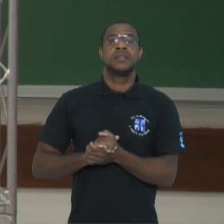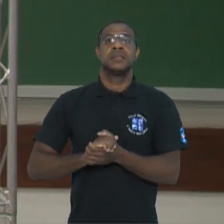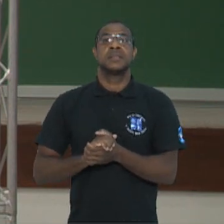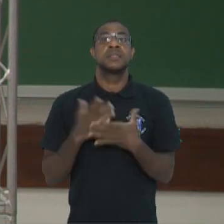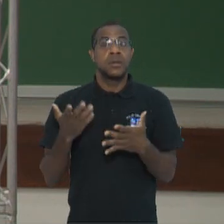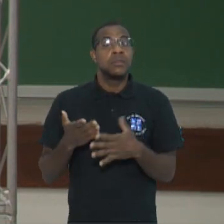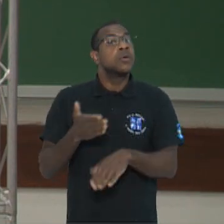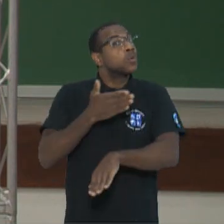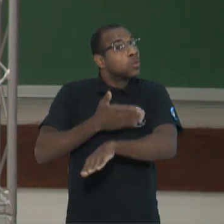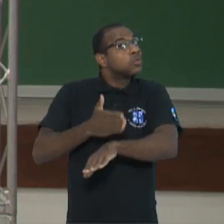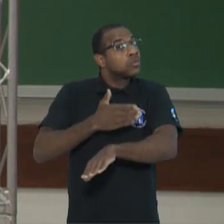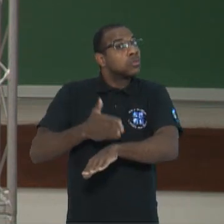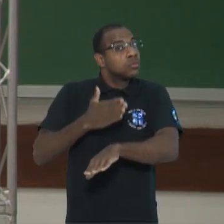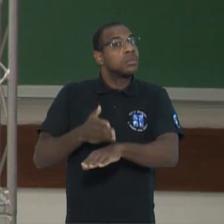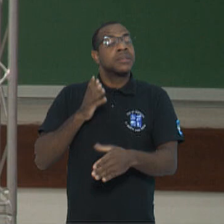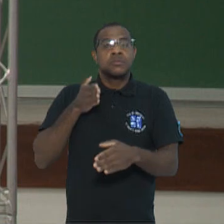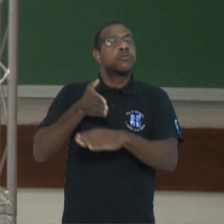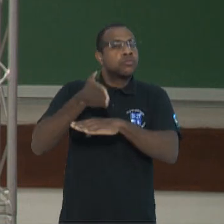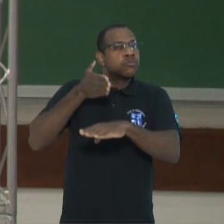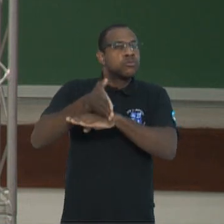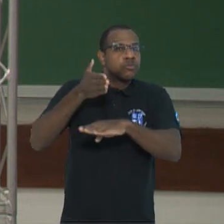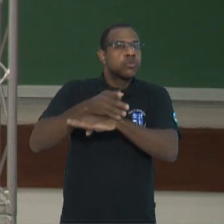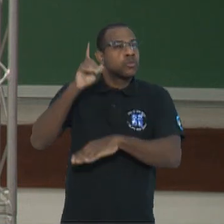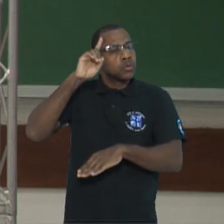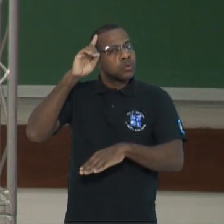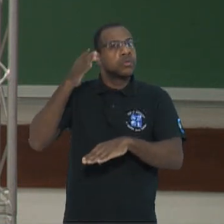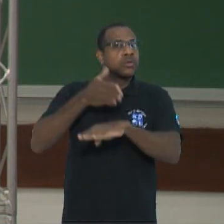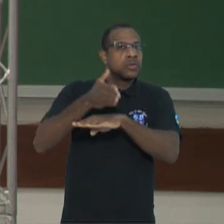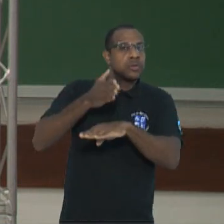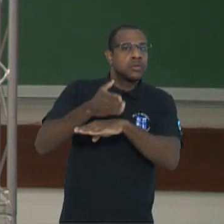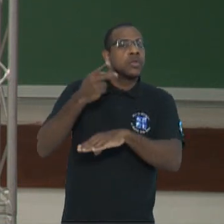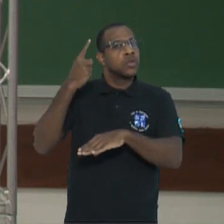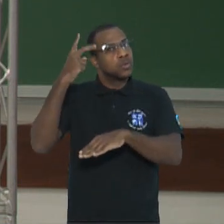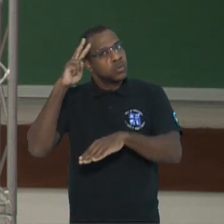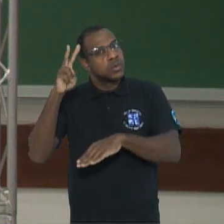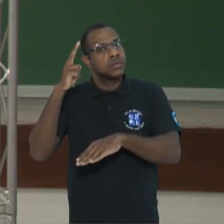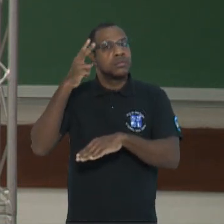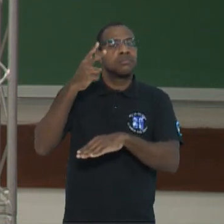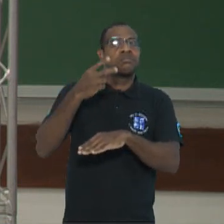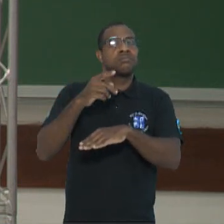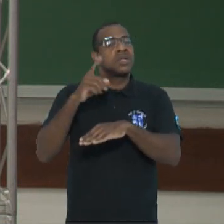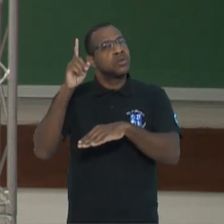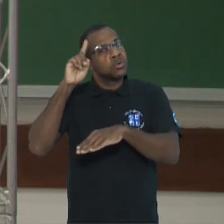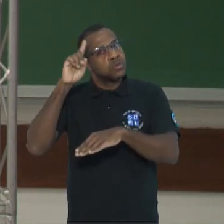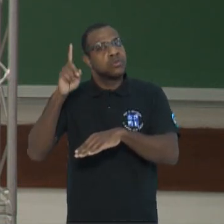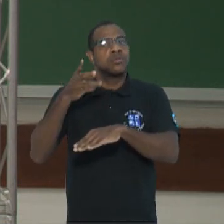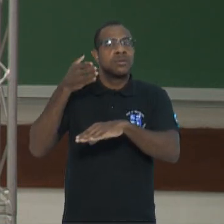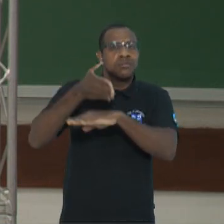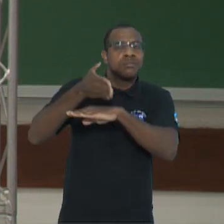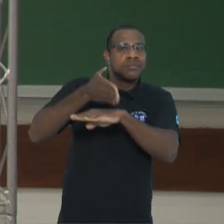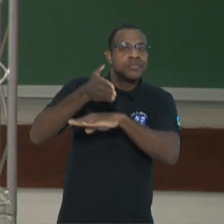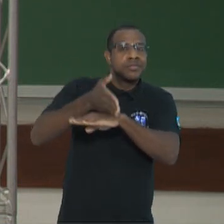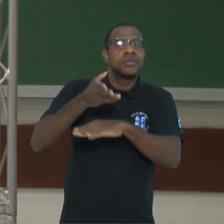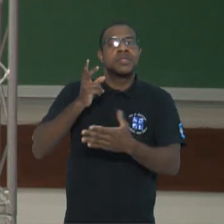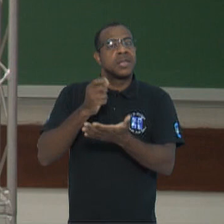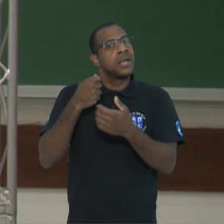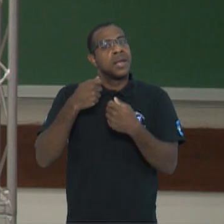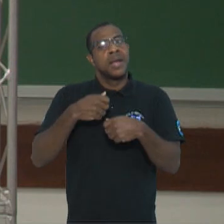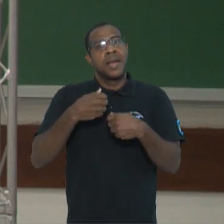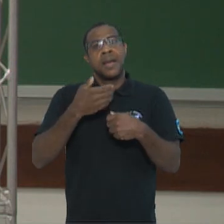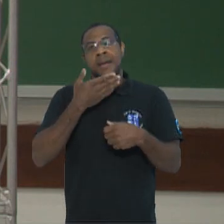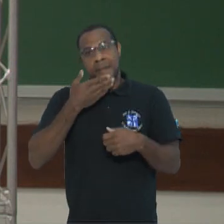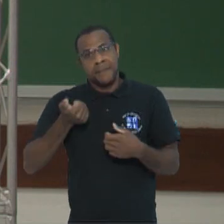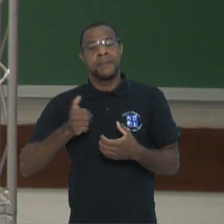hábito, acessem diariamente, uma vez, duas vezes por dia, e façam a chamada para que seja computado e vocês não